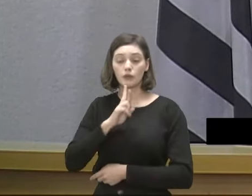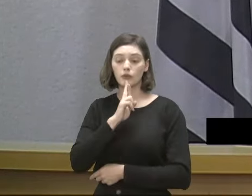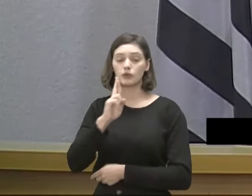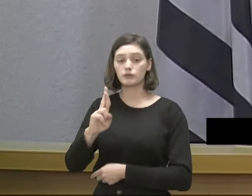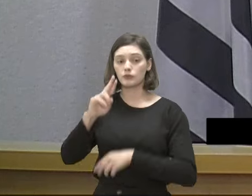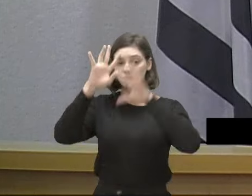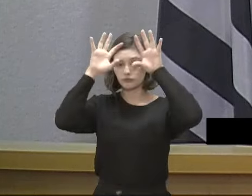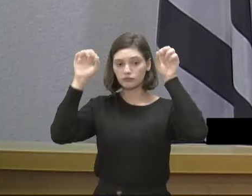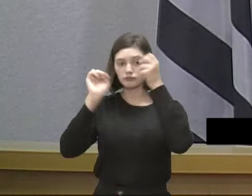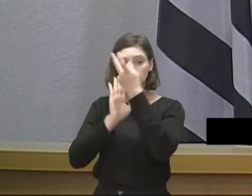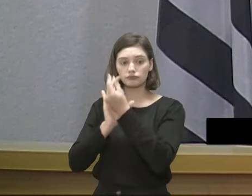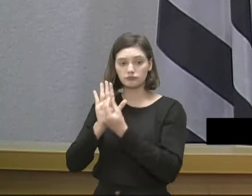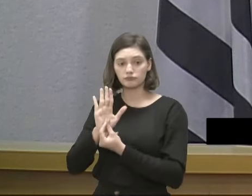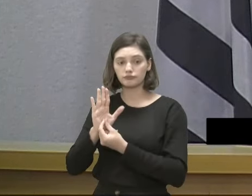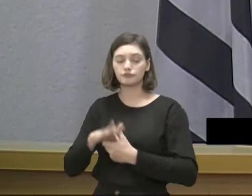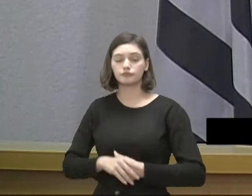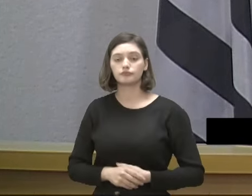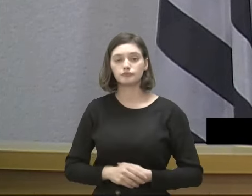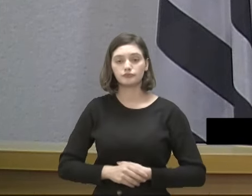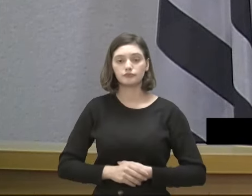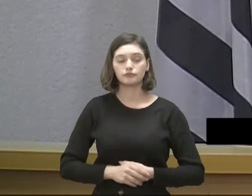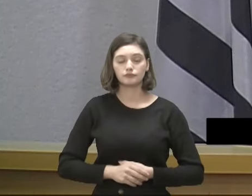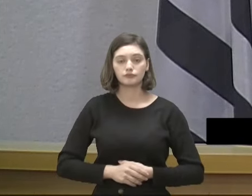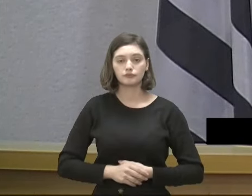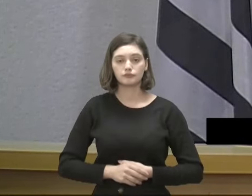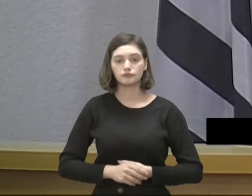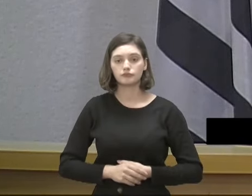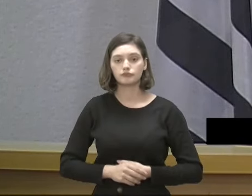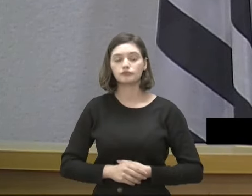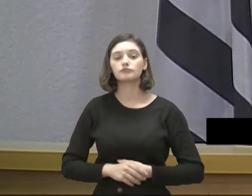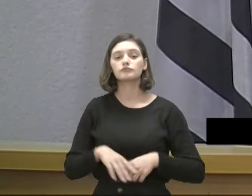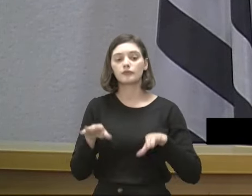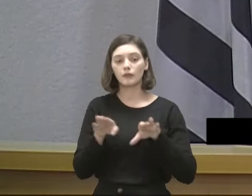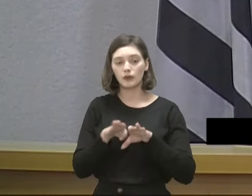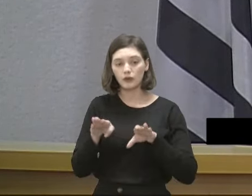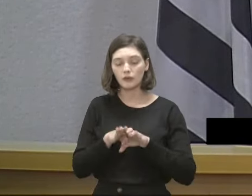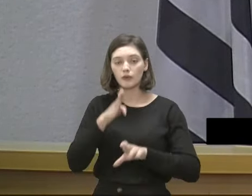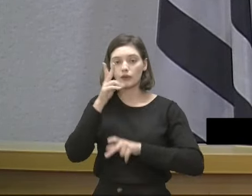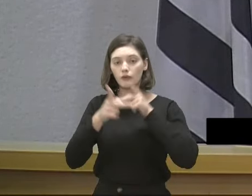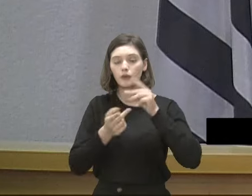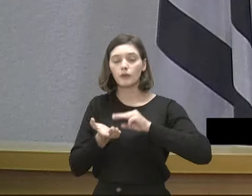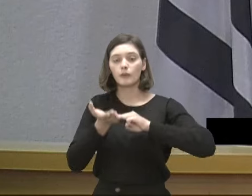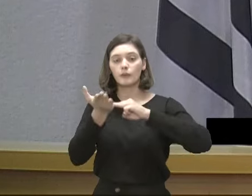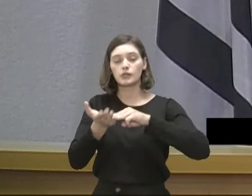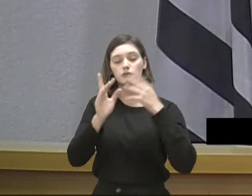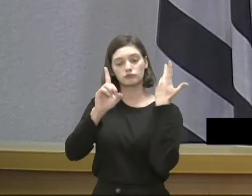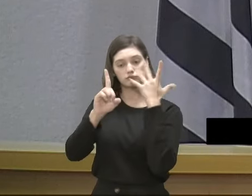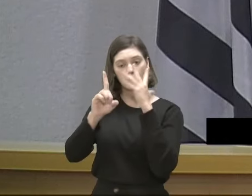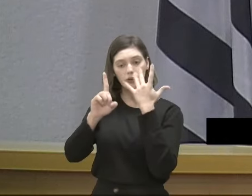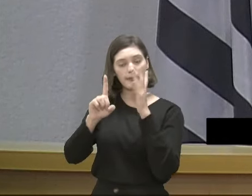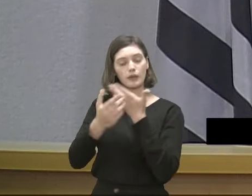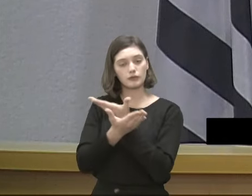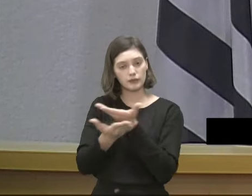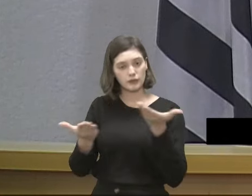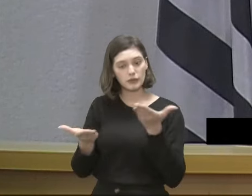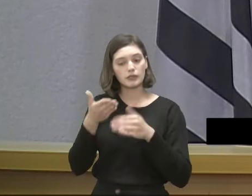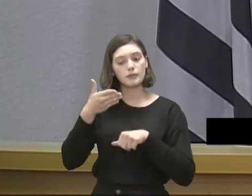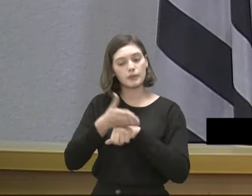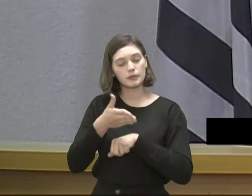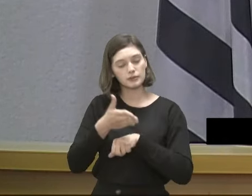para o Tribunal de Contas. Então, vou também elaborar uma moção de aplauso para vocês que